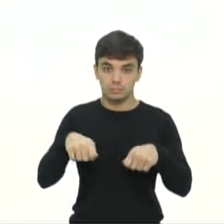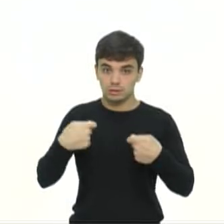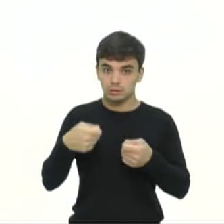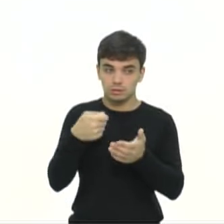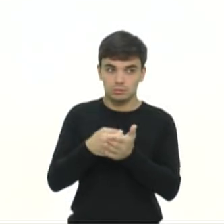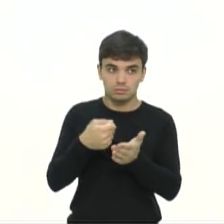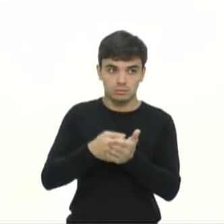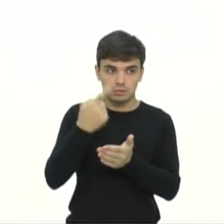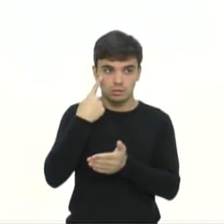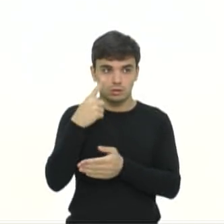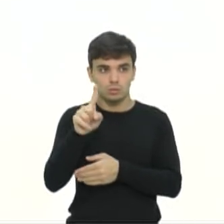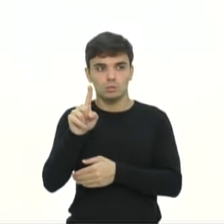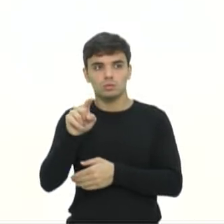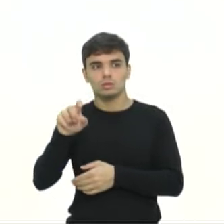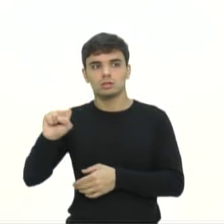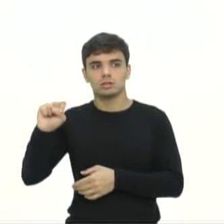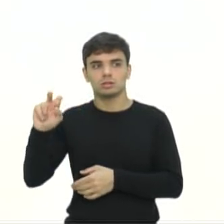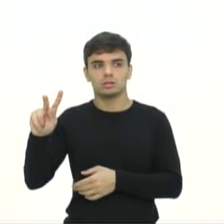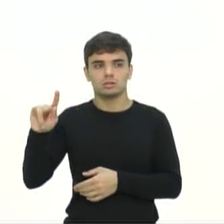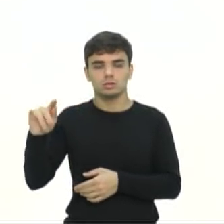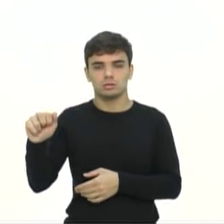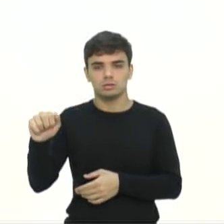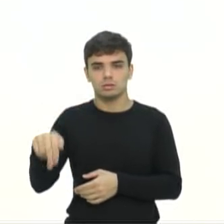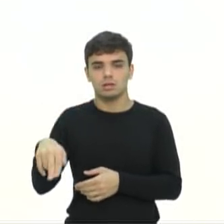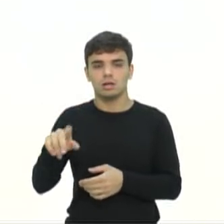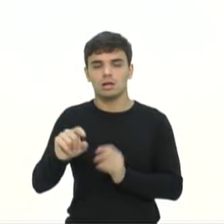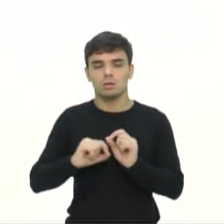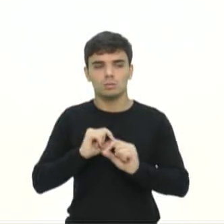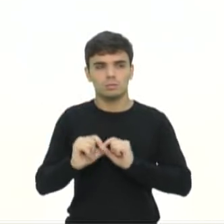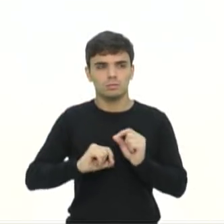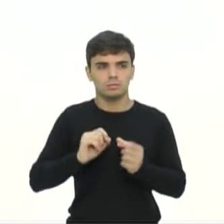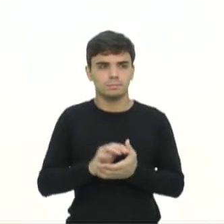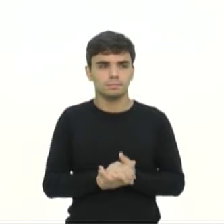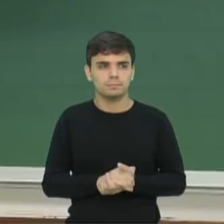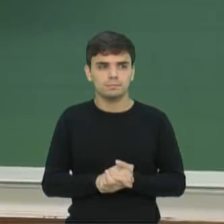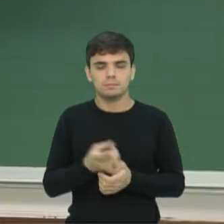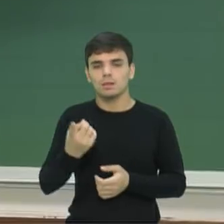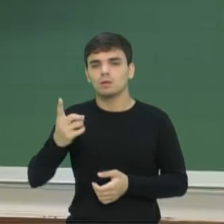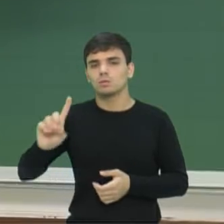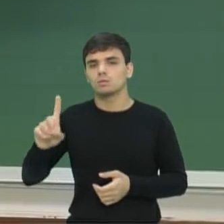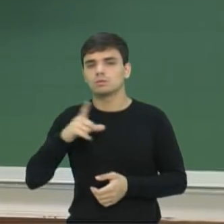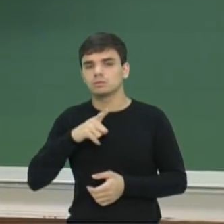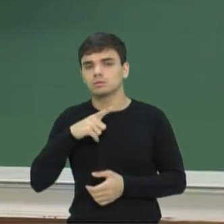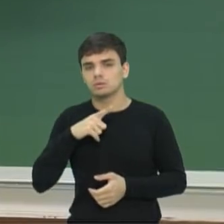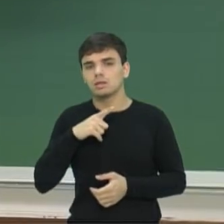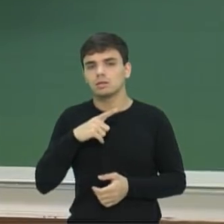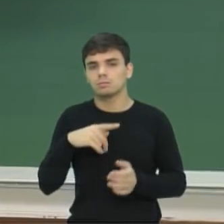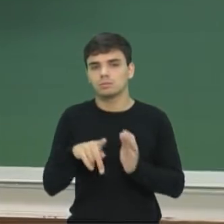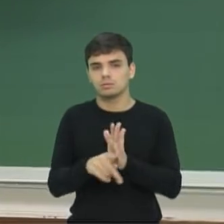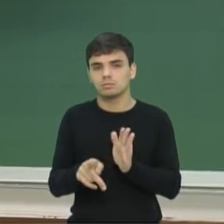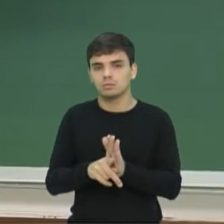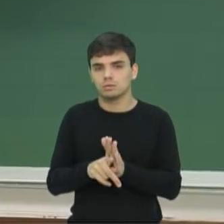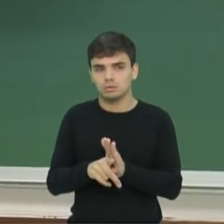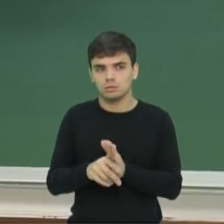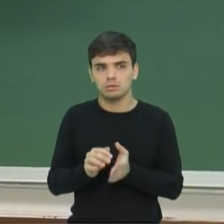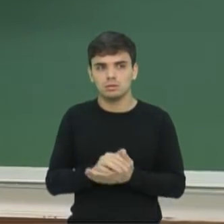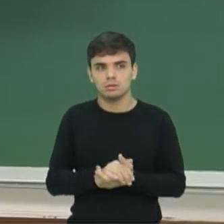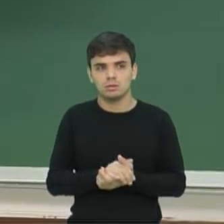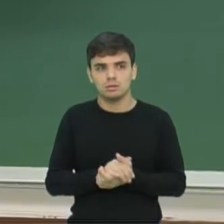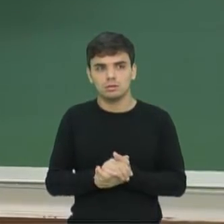Shihan, que é o único com esse título, é o Jigoro Kano. Né? Então, o Shihan, o único que leva esse título dentro do judô, é o